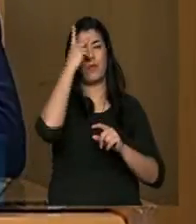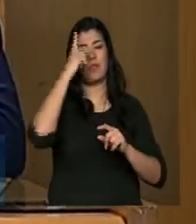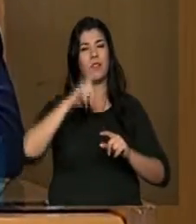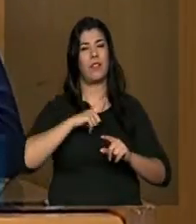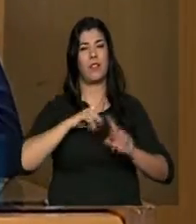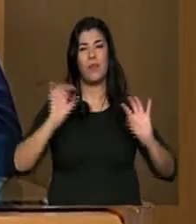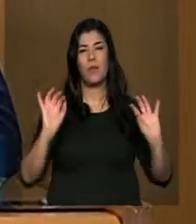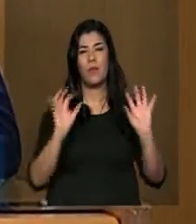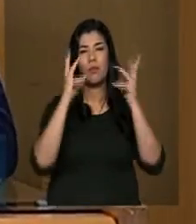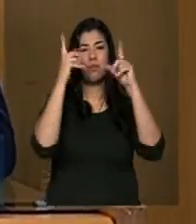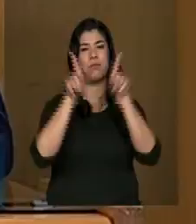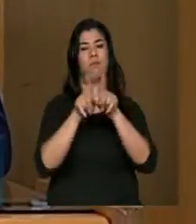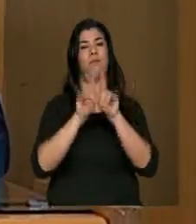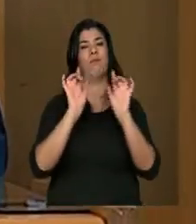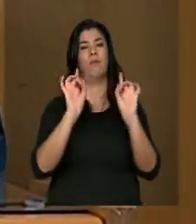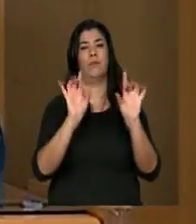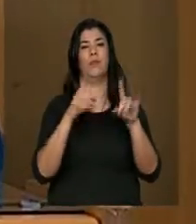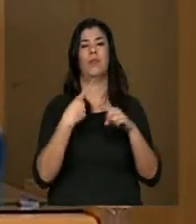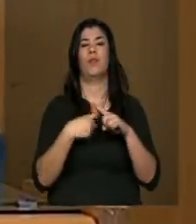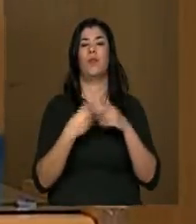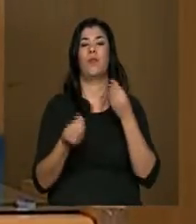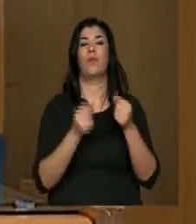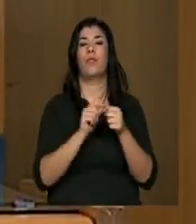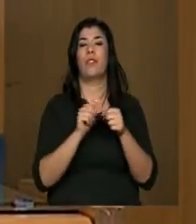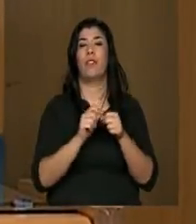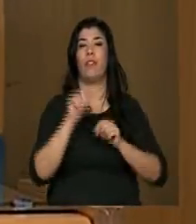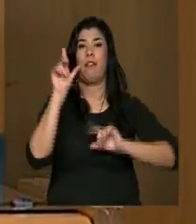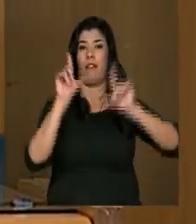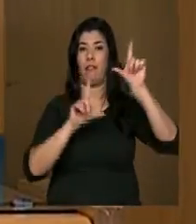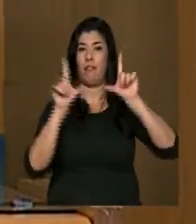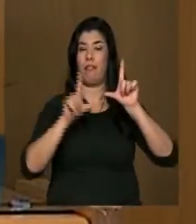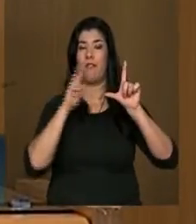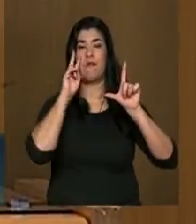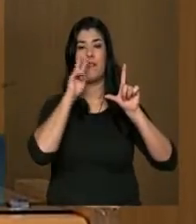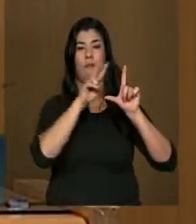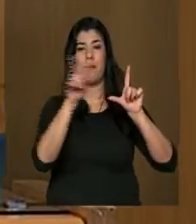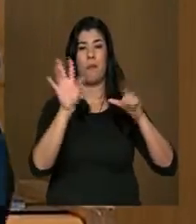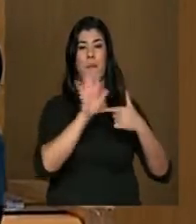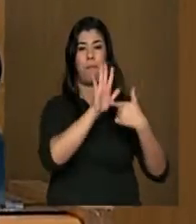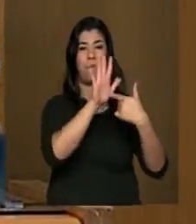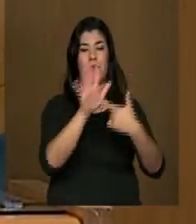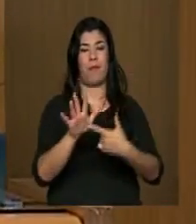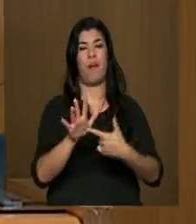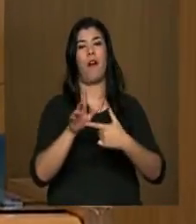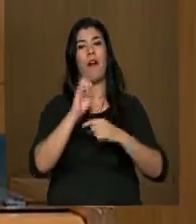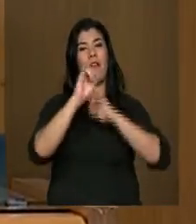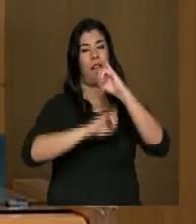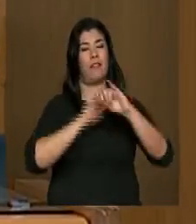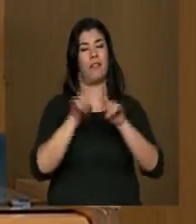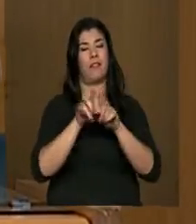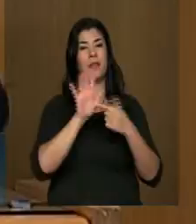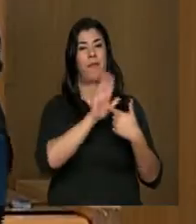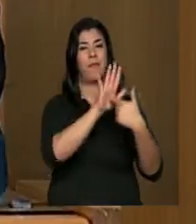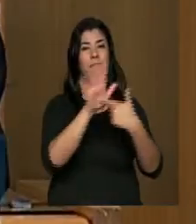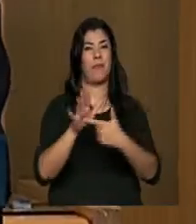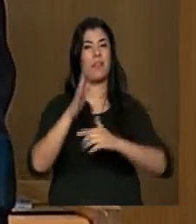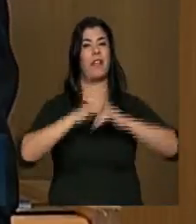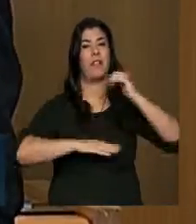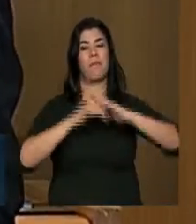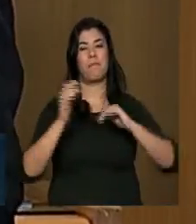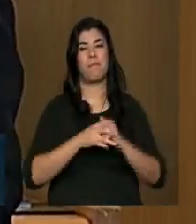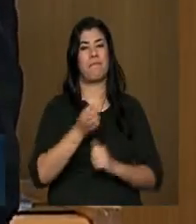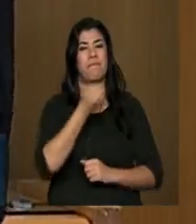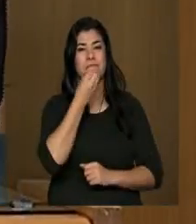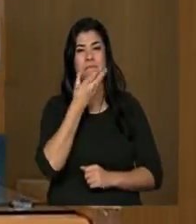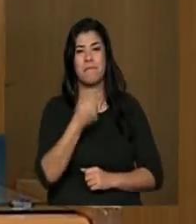e fazendo com que a imprensa, né, que está aqui hoje, dê destaque para essa ação tão